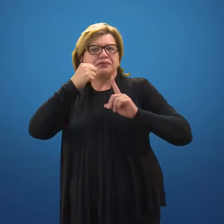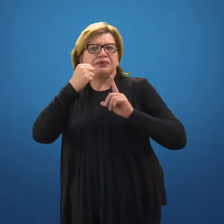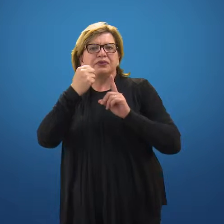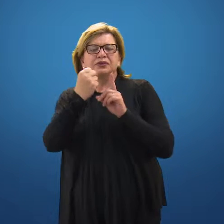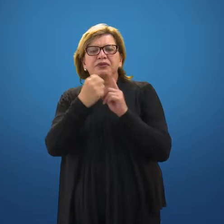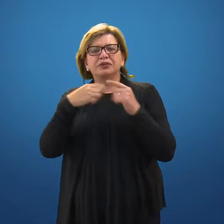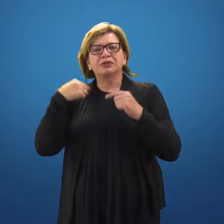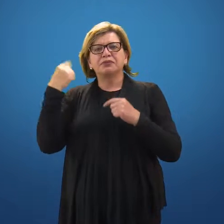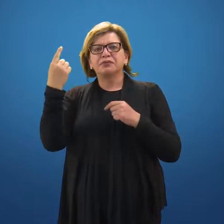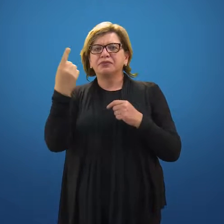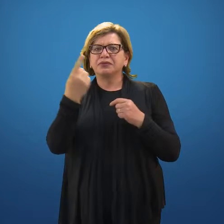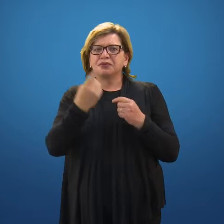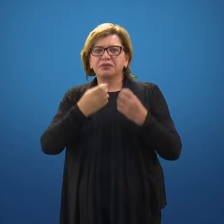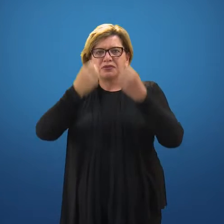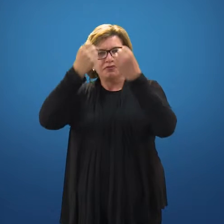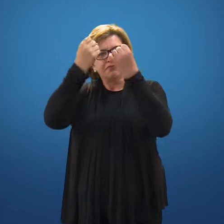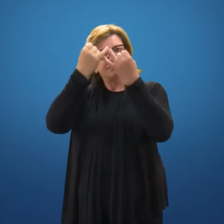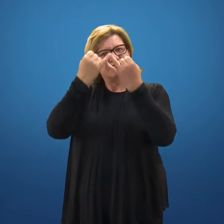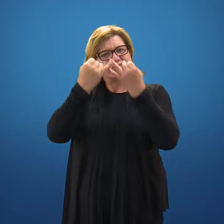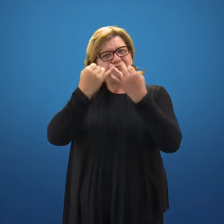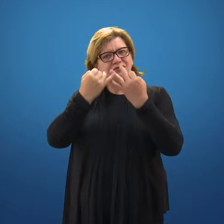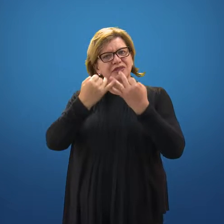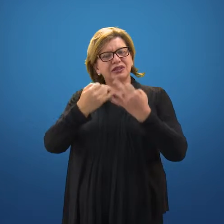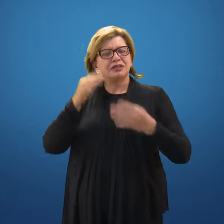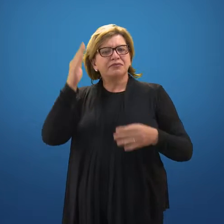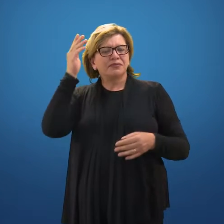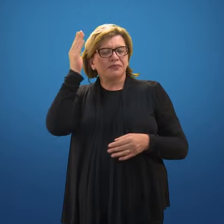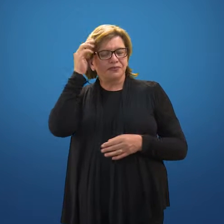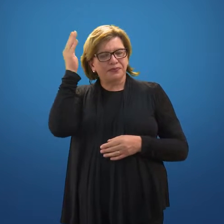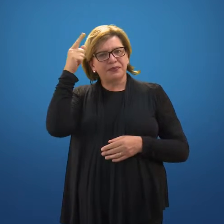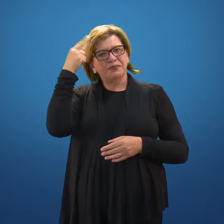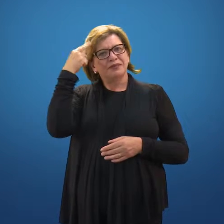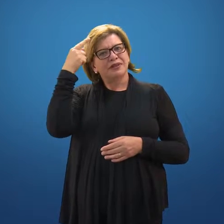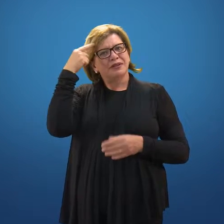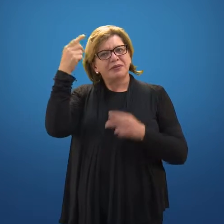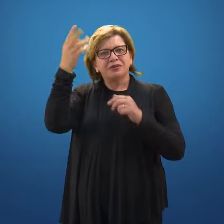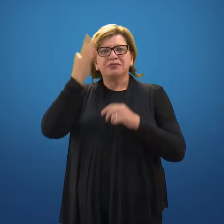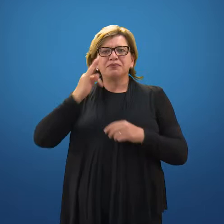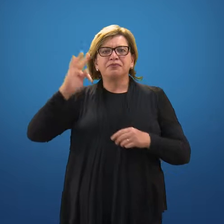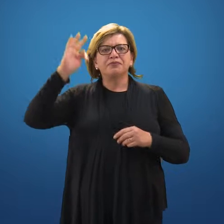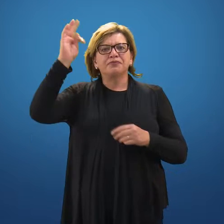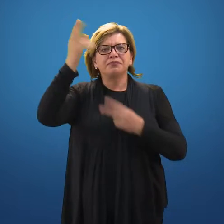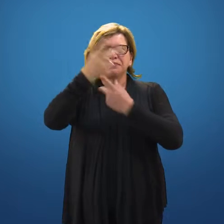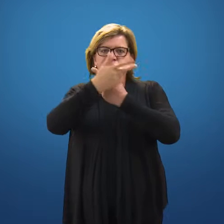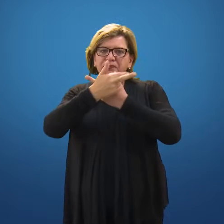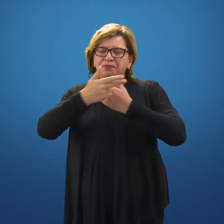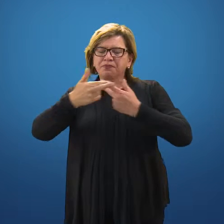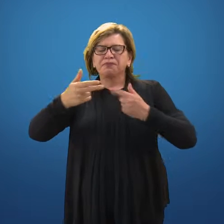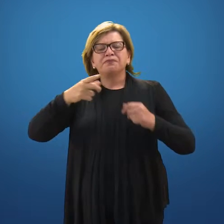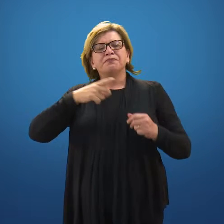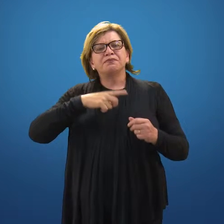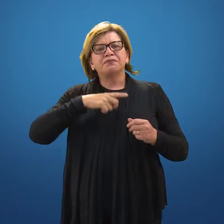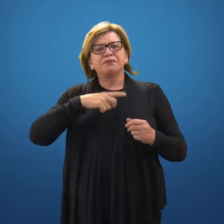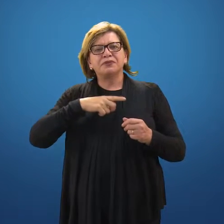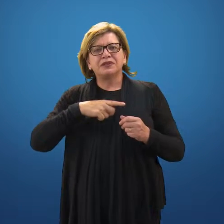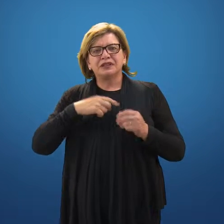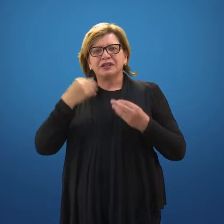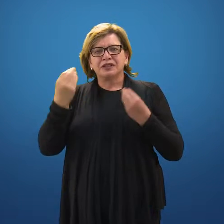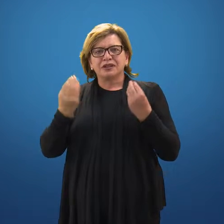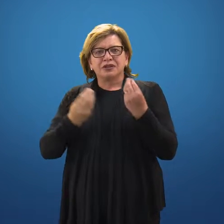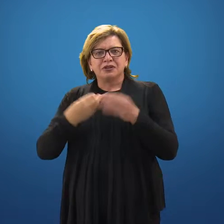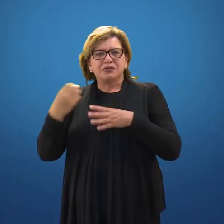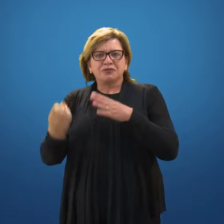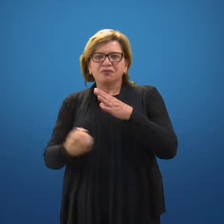onde vamos abarcar alguns pressupostos teóricos que resultaram